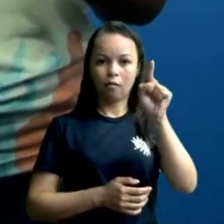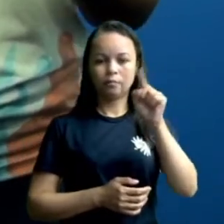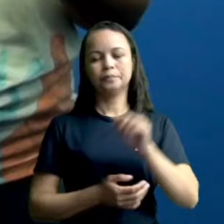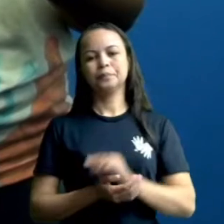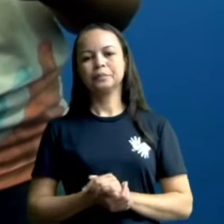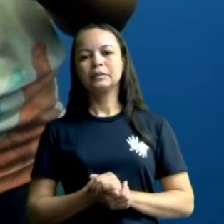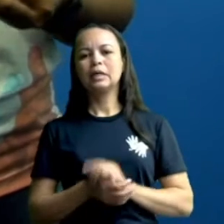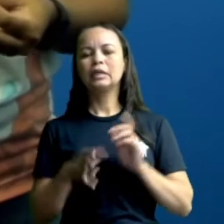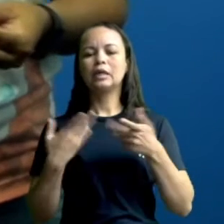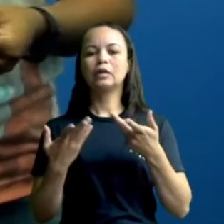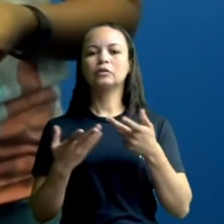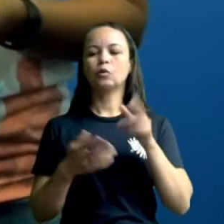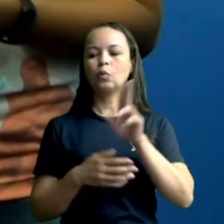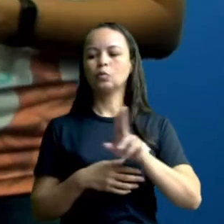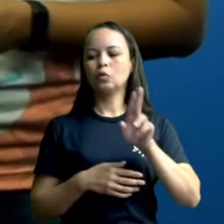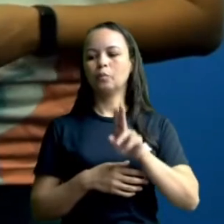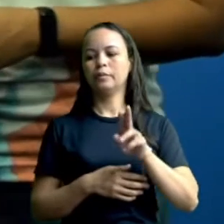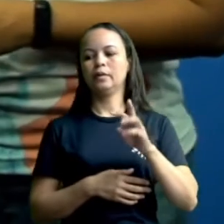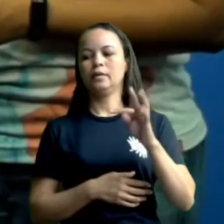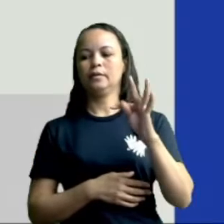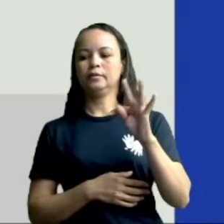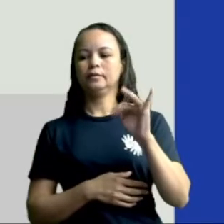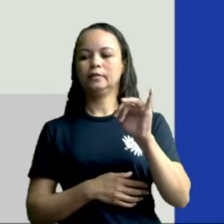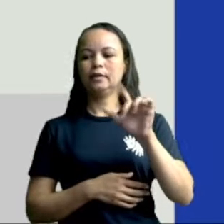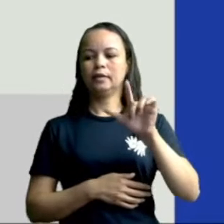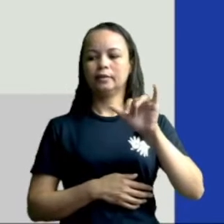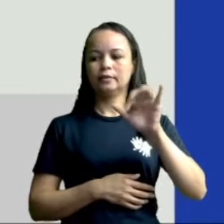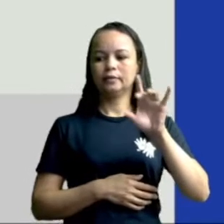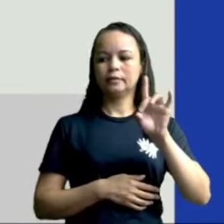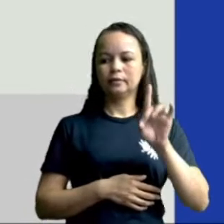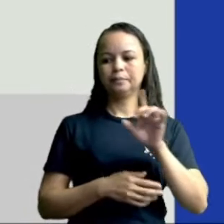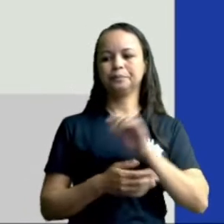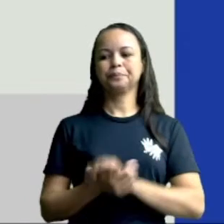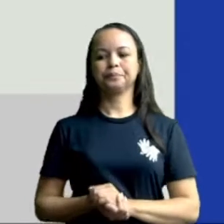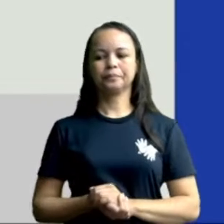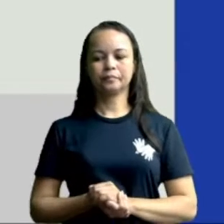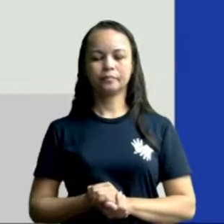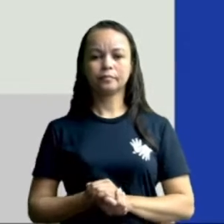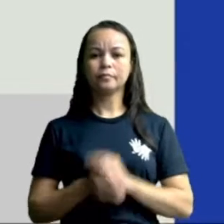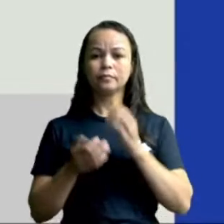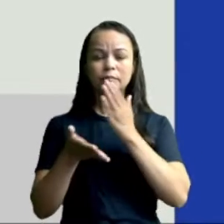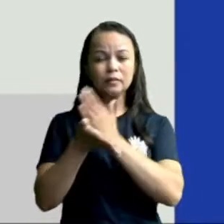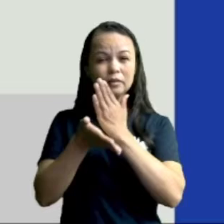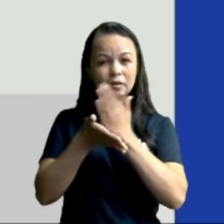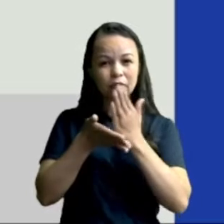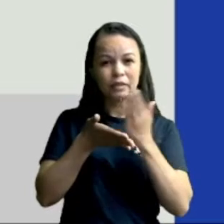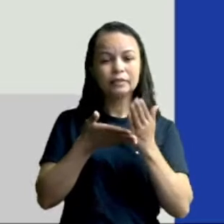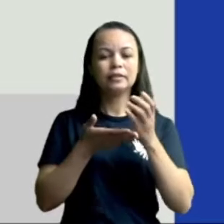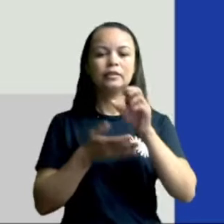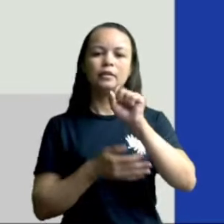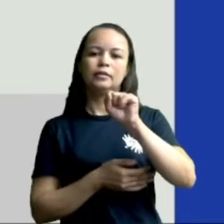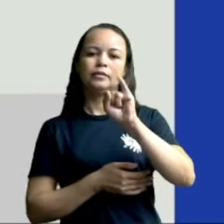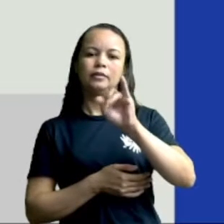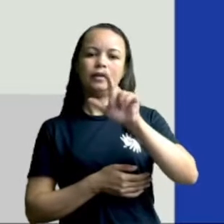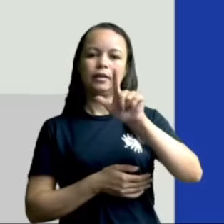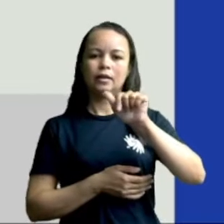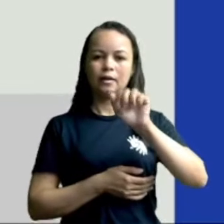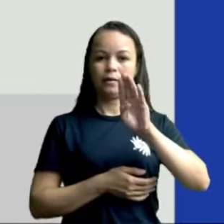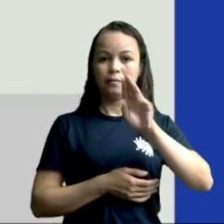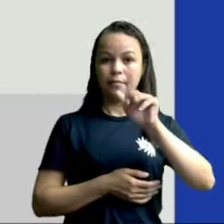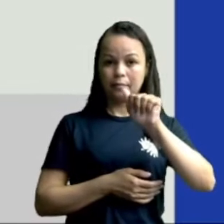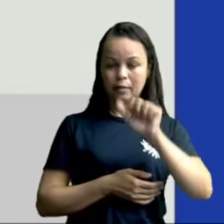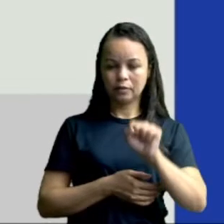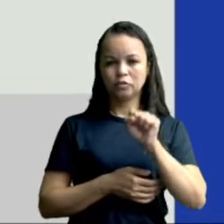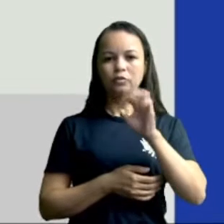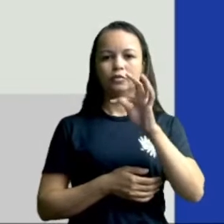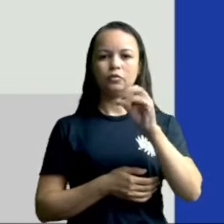chamado de tilde, tá bom? Então, vamos lá. Divisão de las sílabas tônicas.